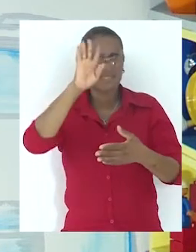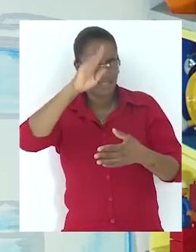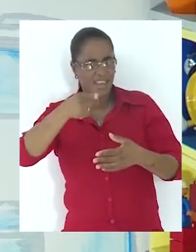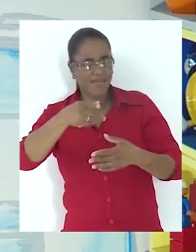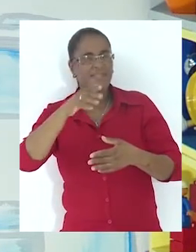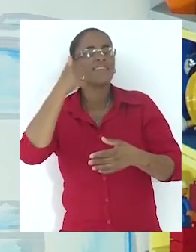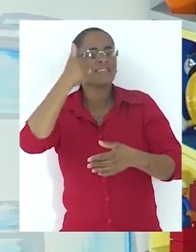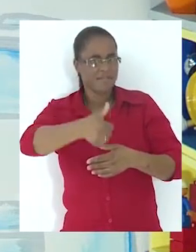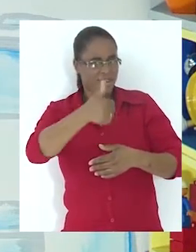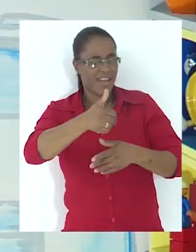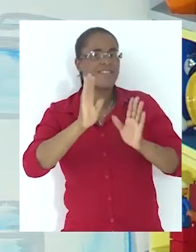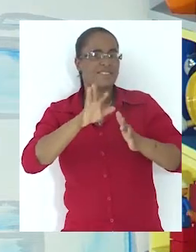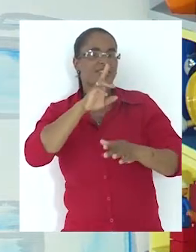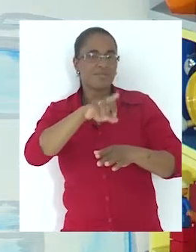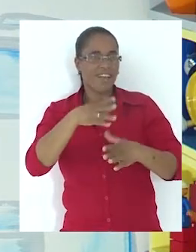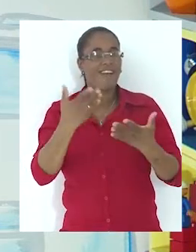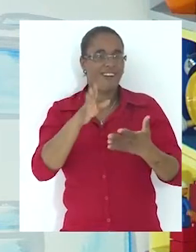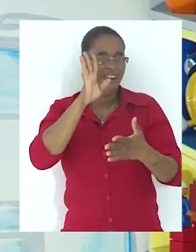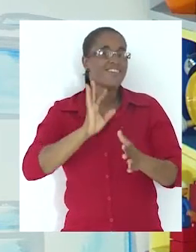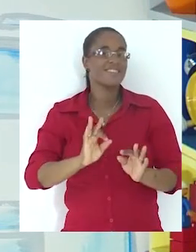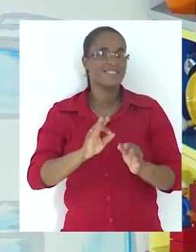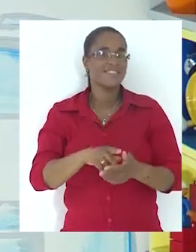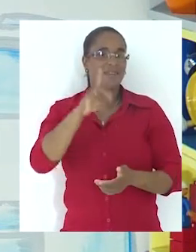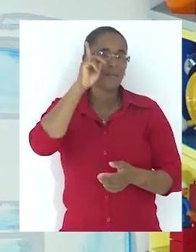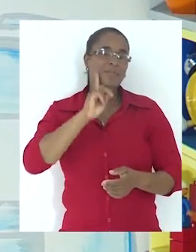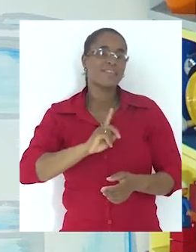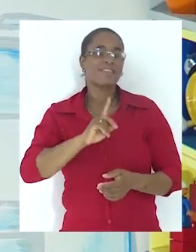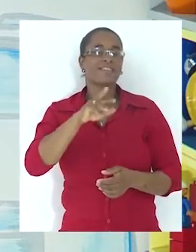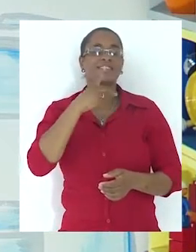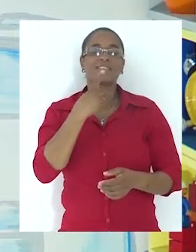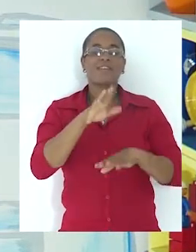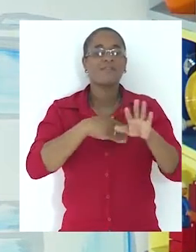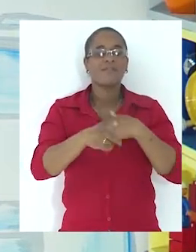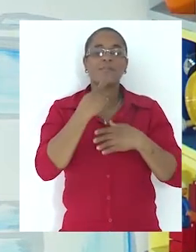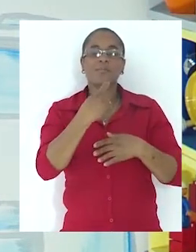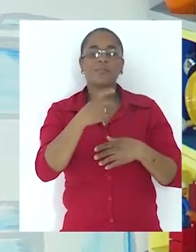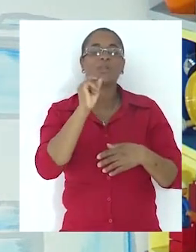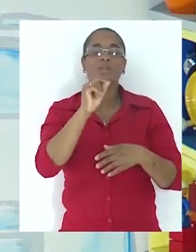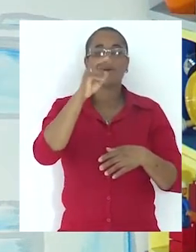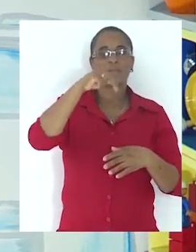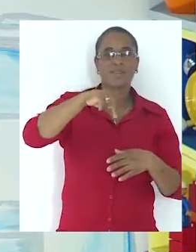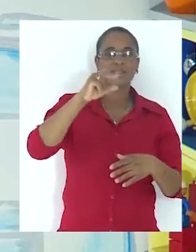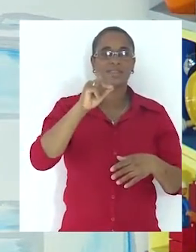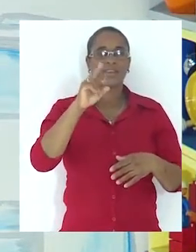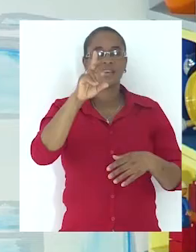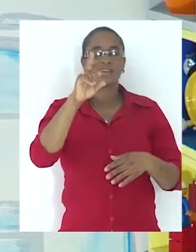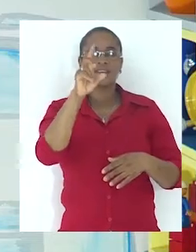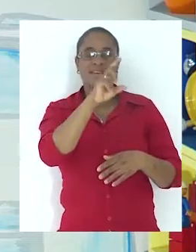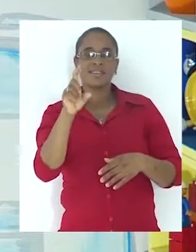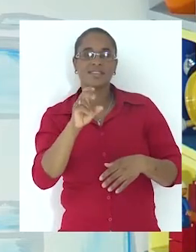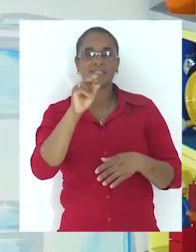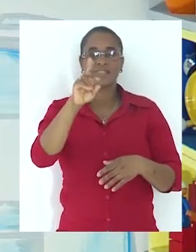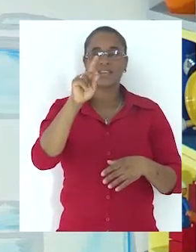Bravo! Já respondeu. Agora sim, a entrevistadora é Nazaré Barros. Todos nós precisamos